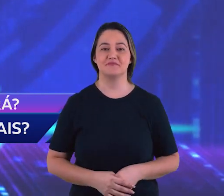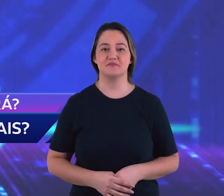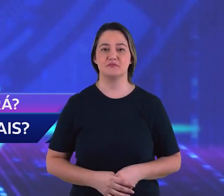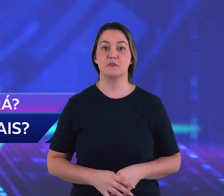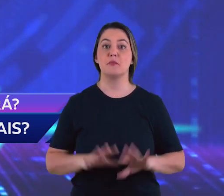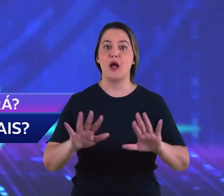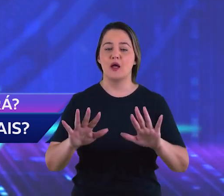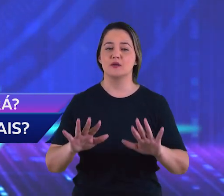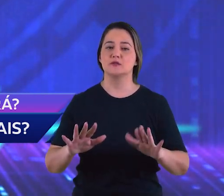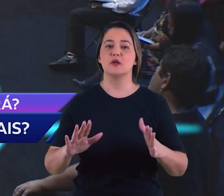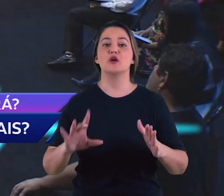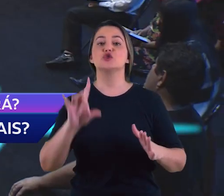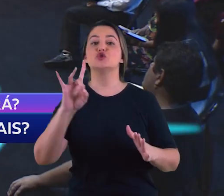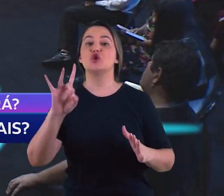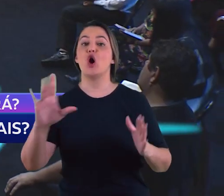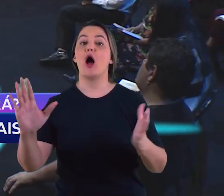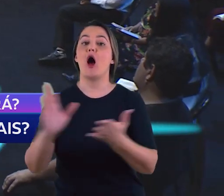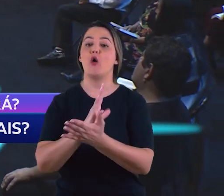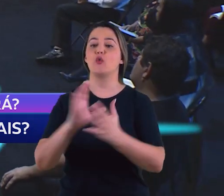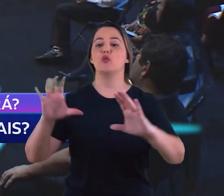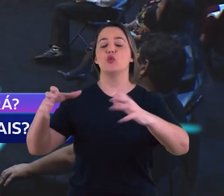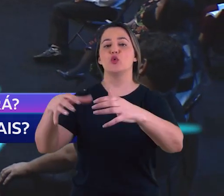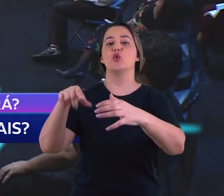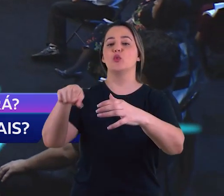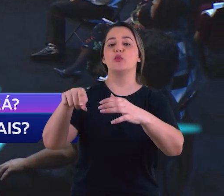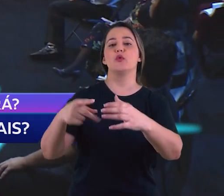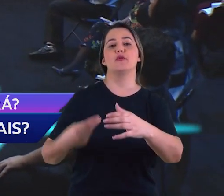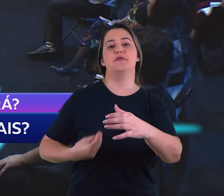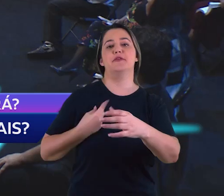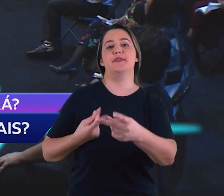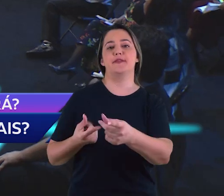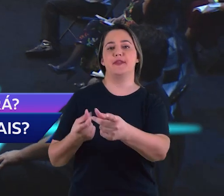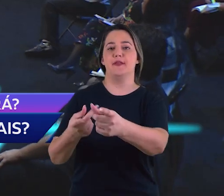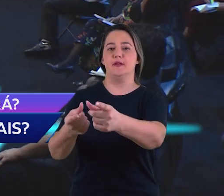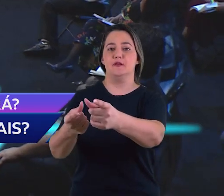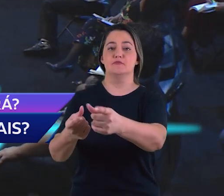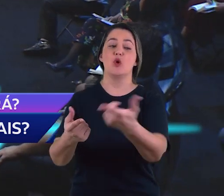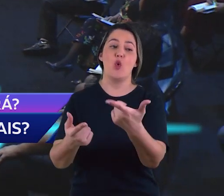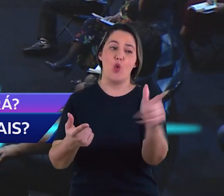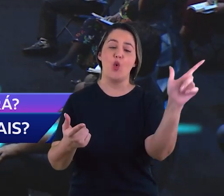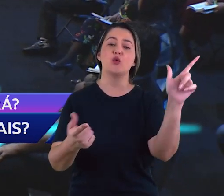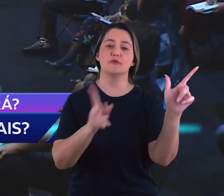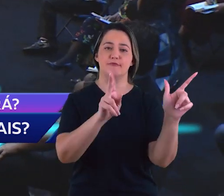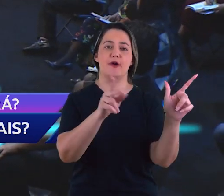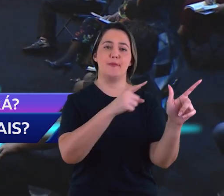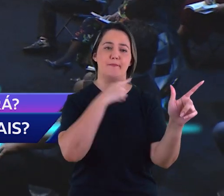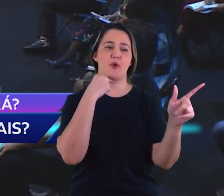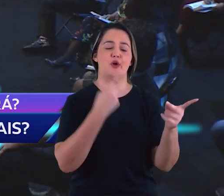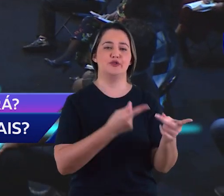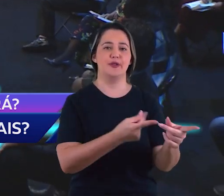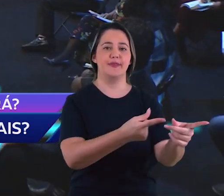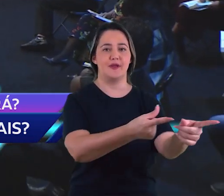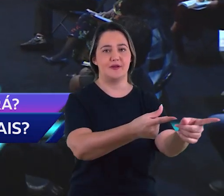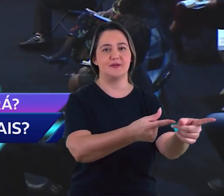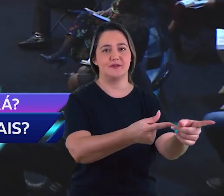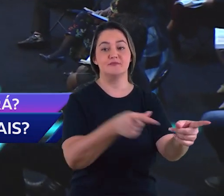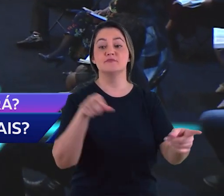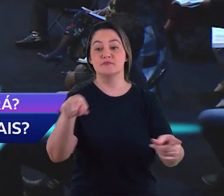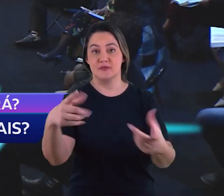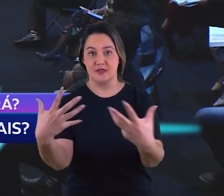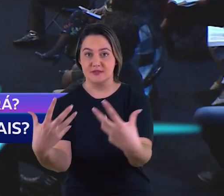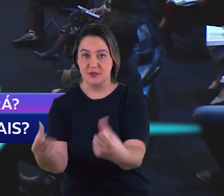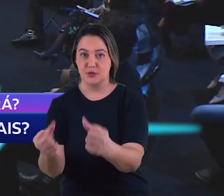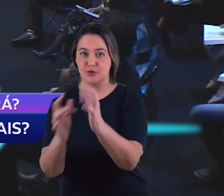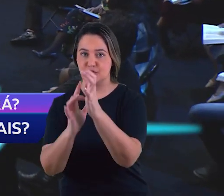morre para os salvos. A morte morre para quem vai subir para os céus, para estar